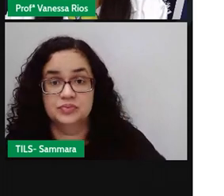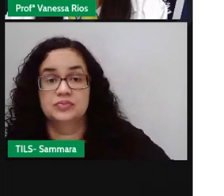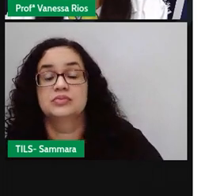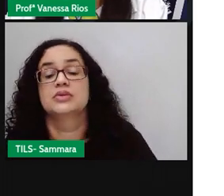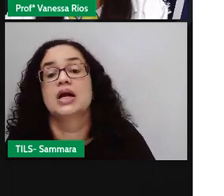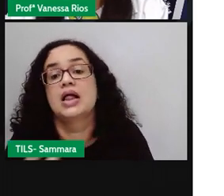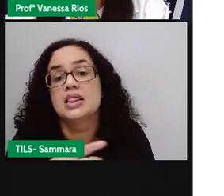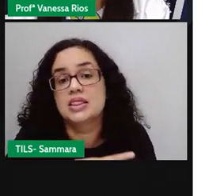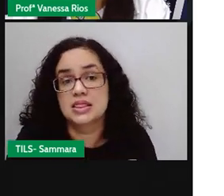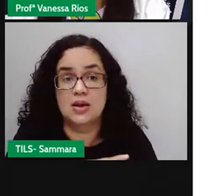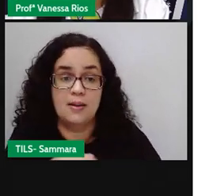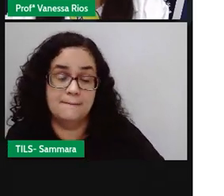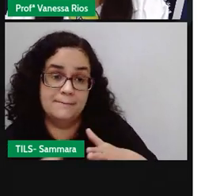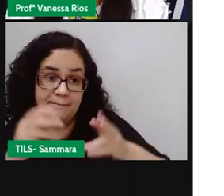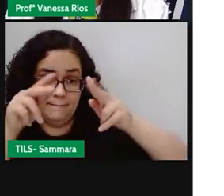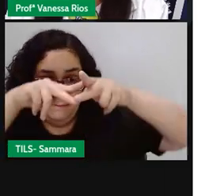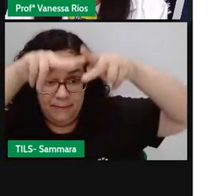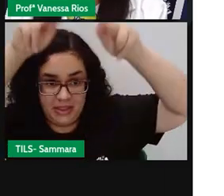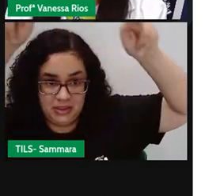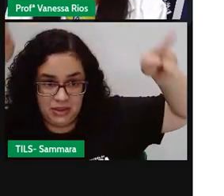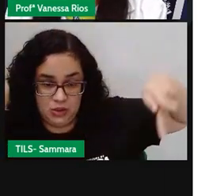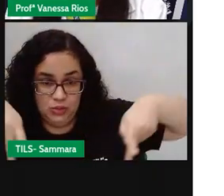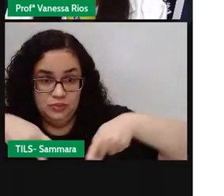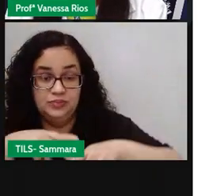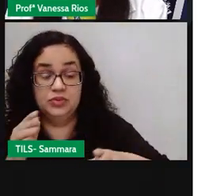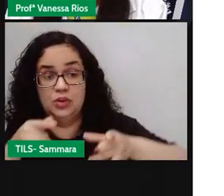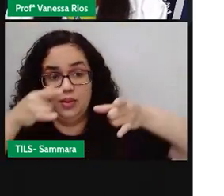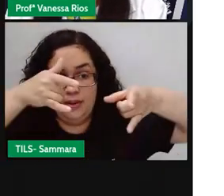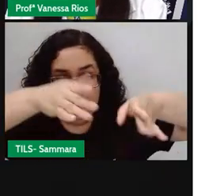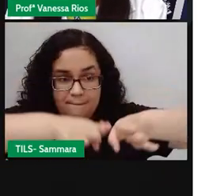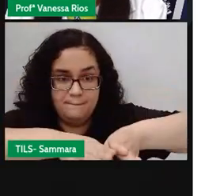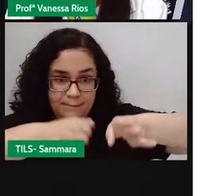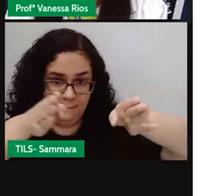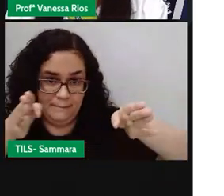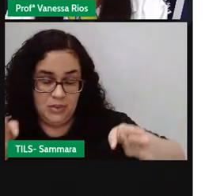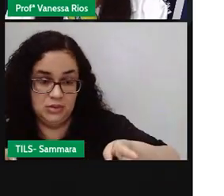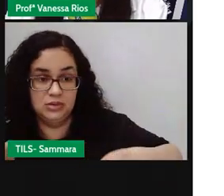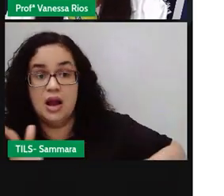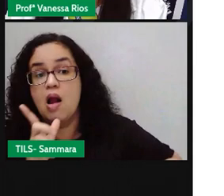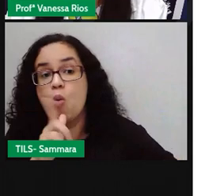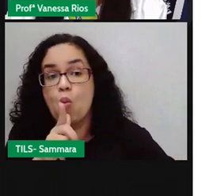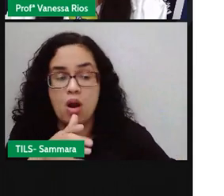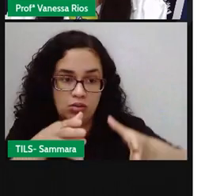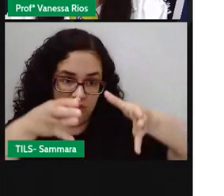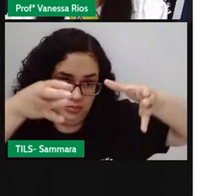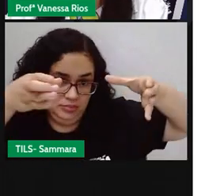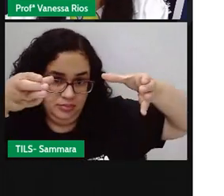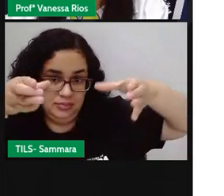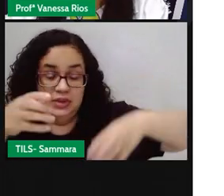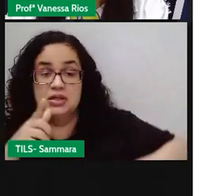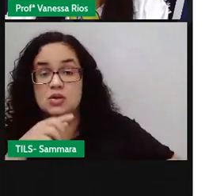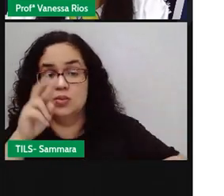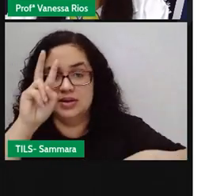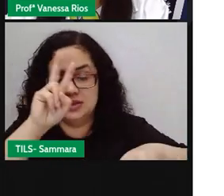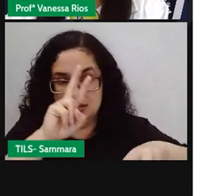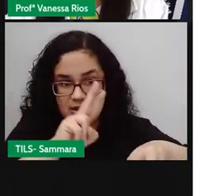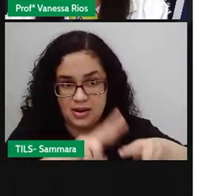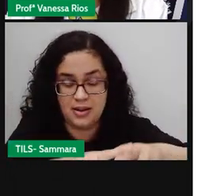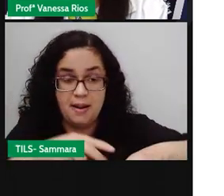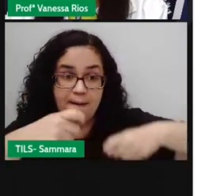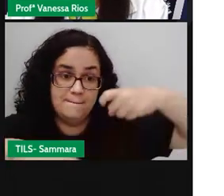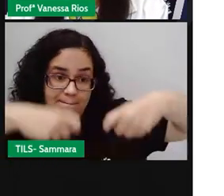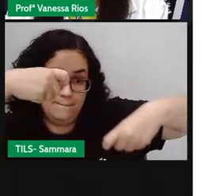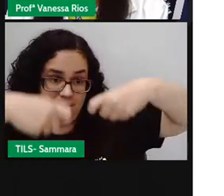A gente tem ali um pneu, uma mesa, um aquário, uma cadeira,